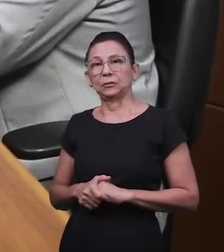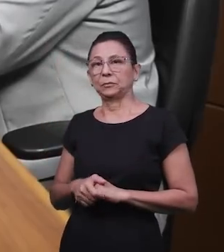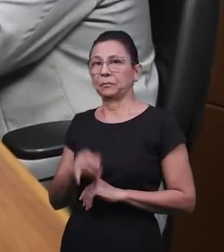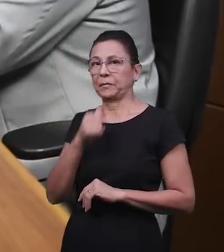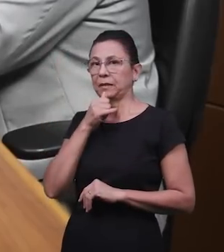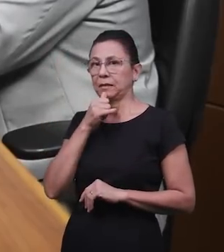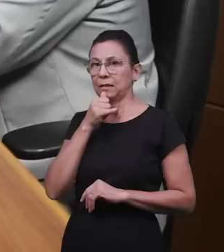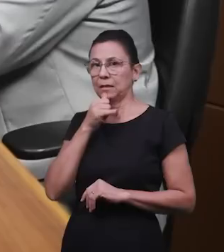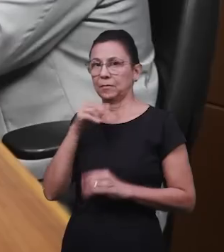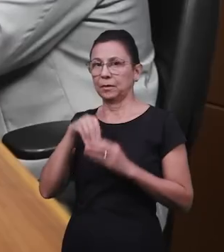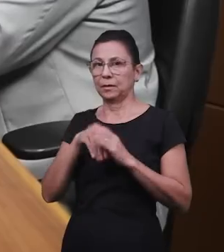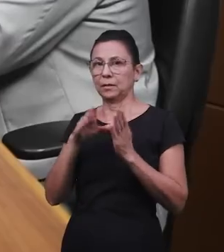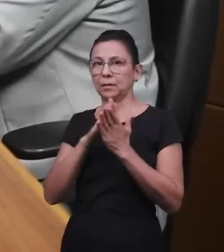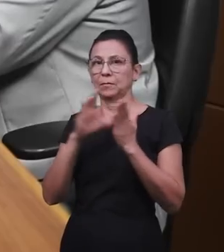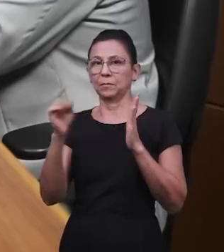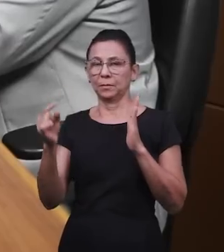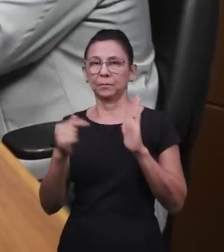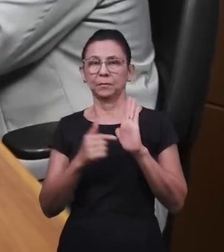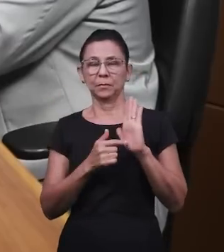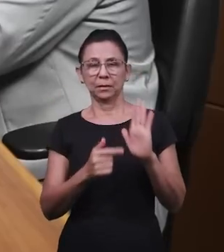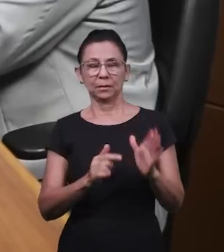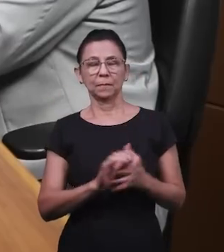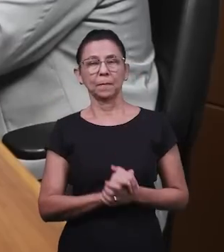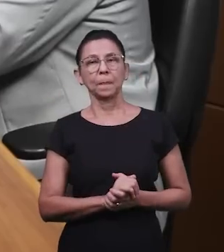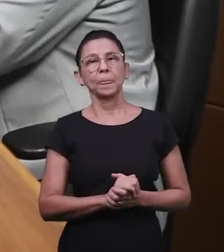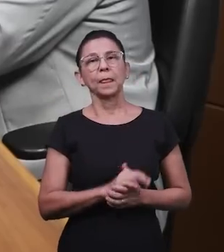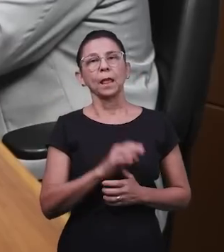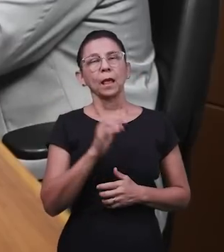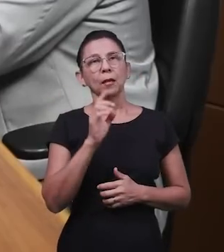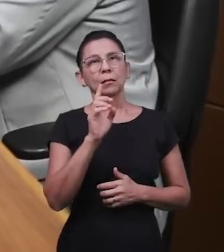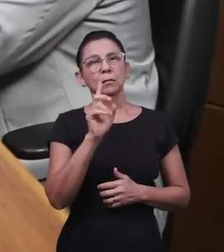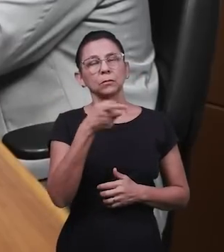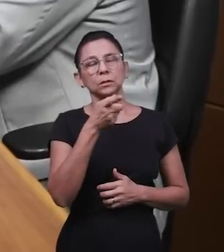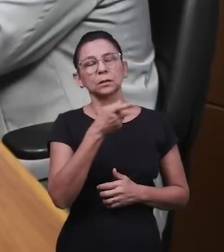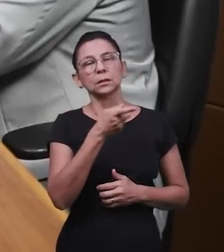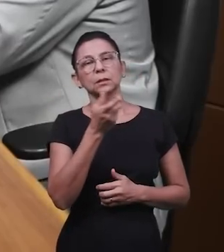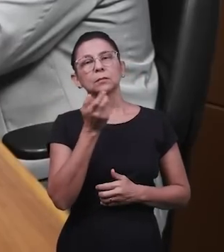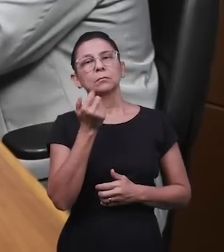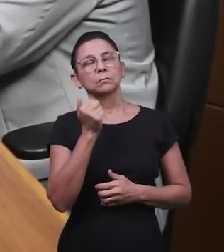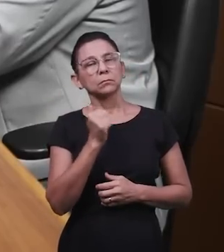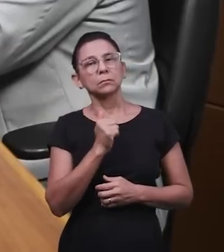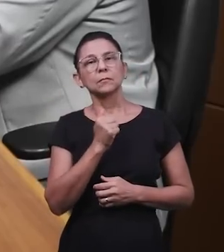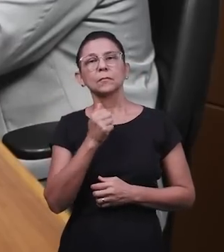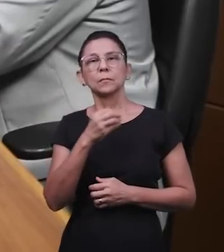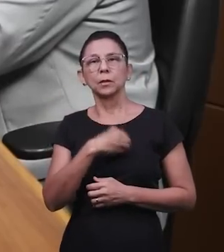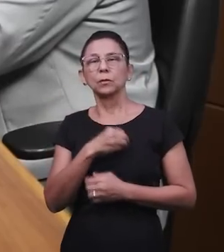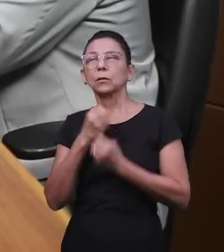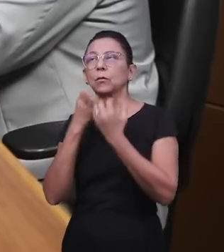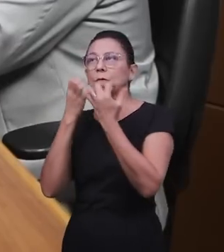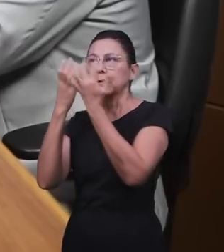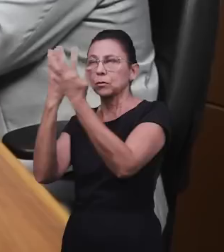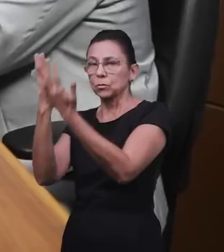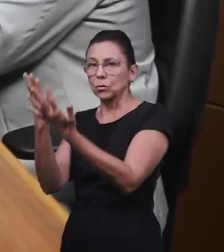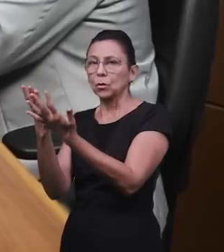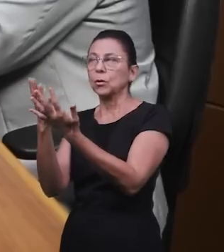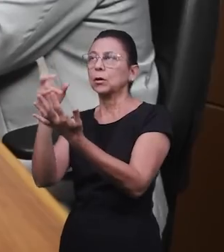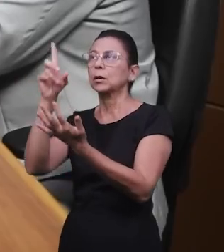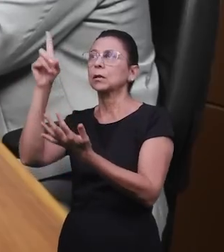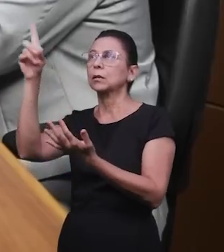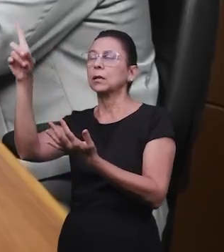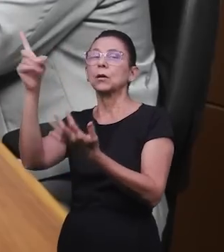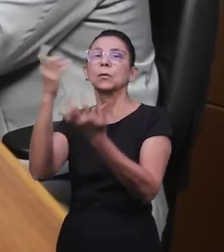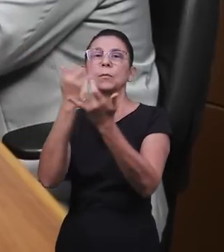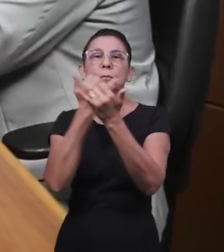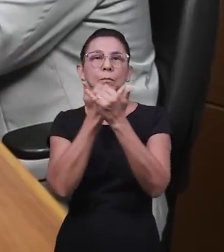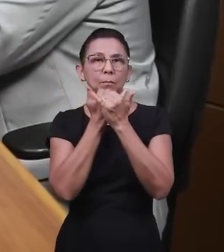um exemplo bíblico aqui. Você foi perdoado, confessou a Deus o seu pecado, confessou, você foi